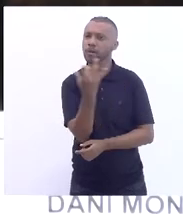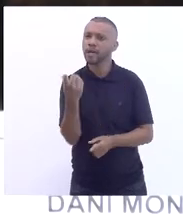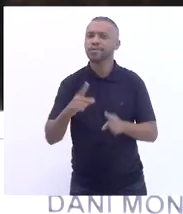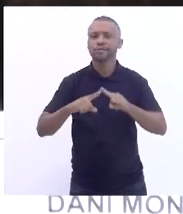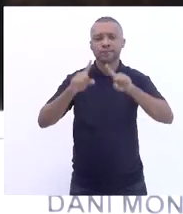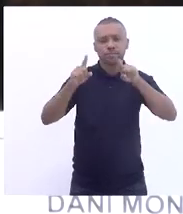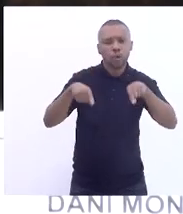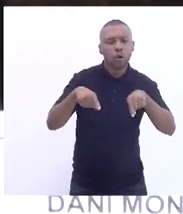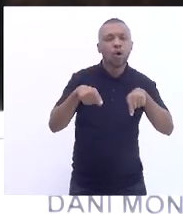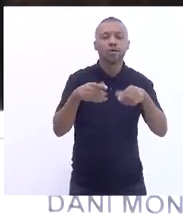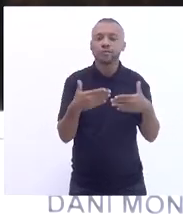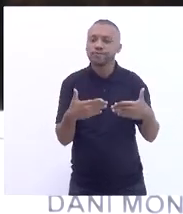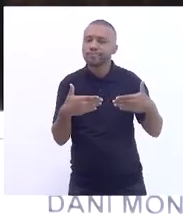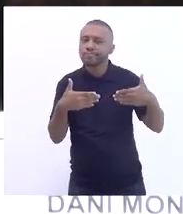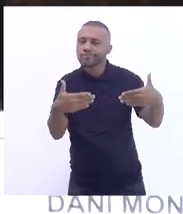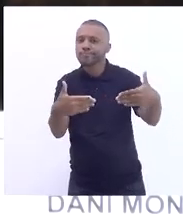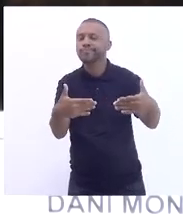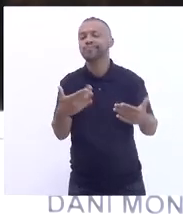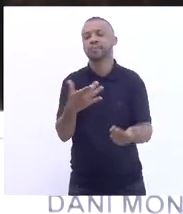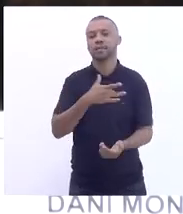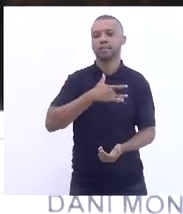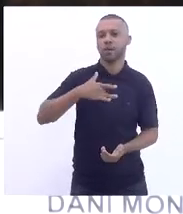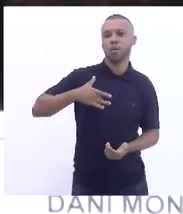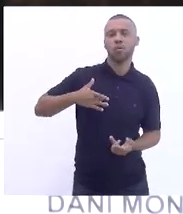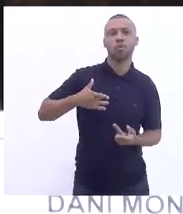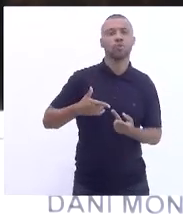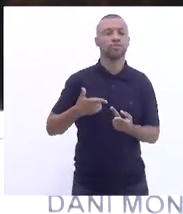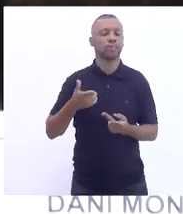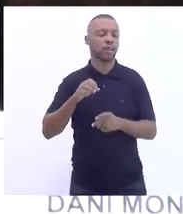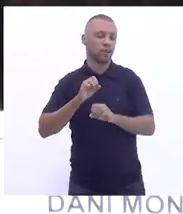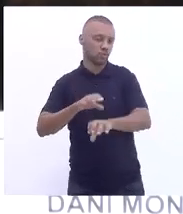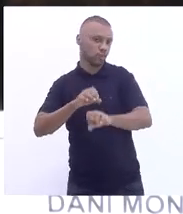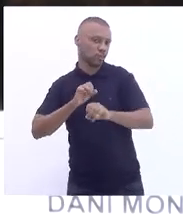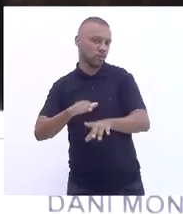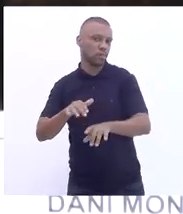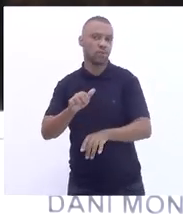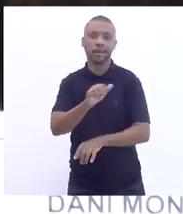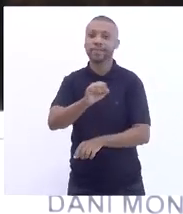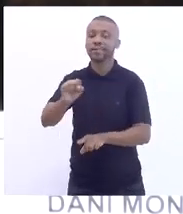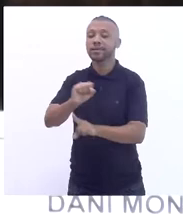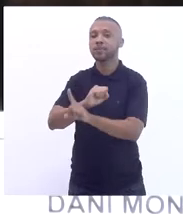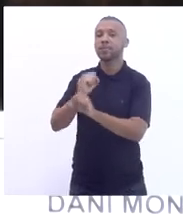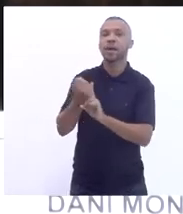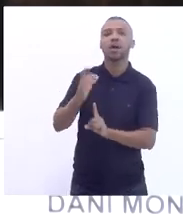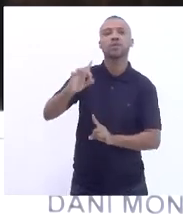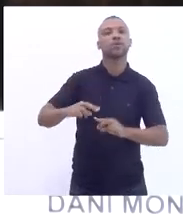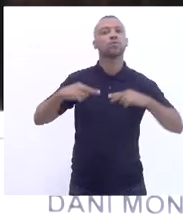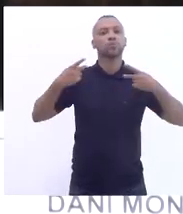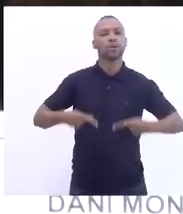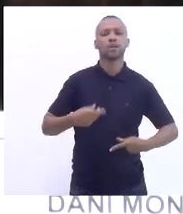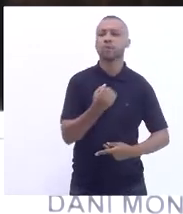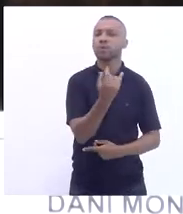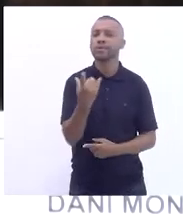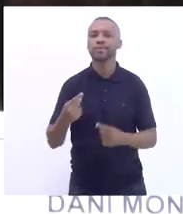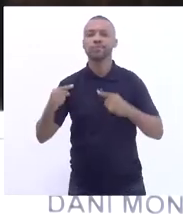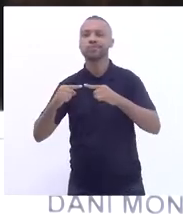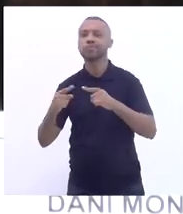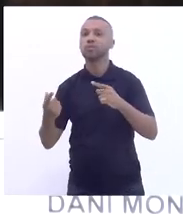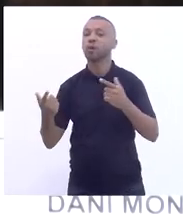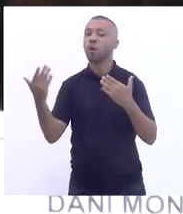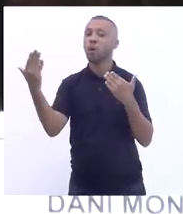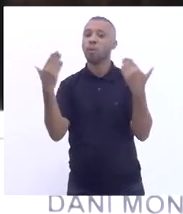de pastas na saúde educação Assistência Social Direitos Humanos dos agentes né que são